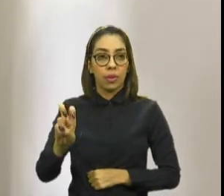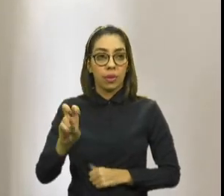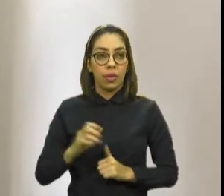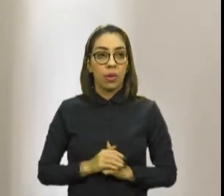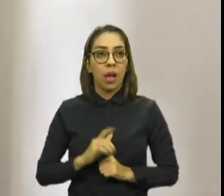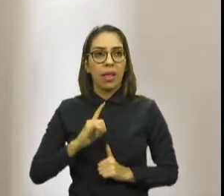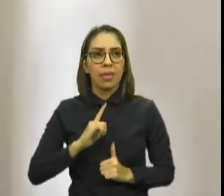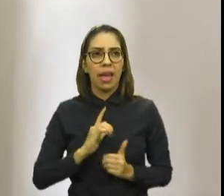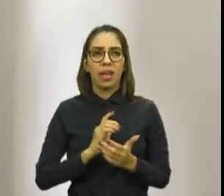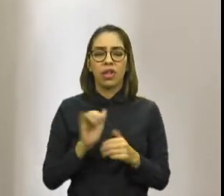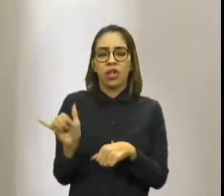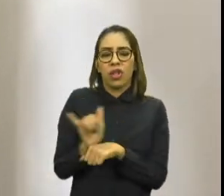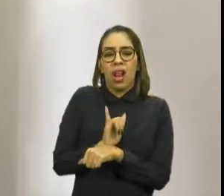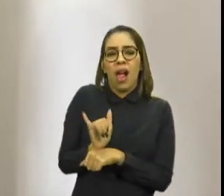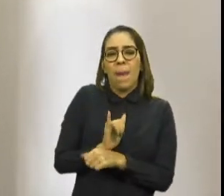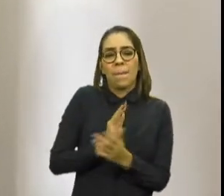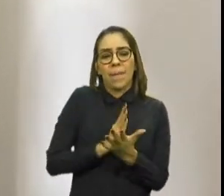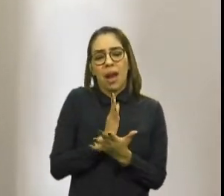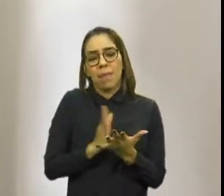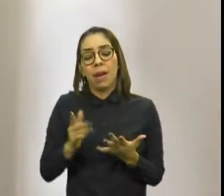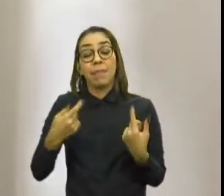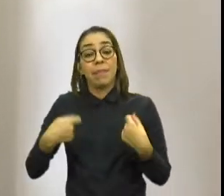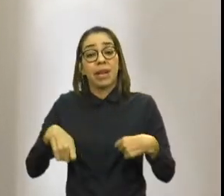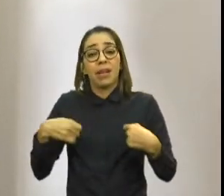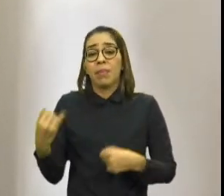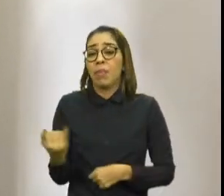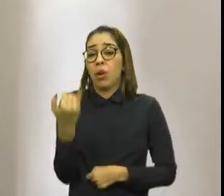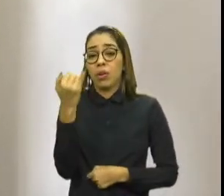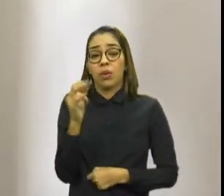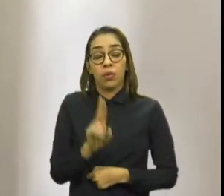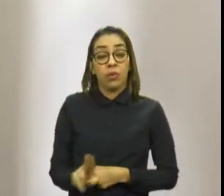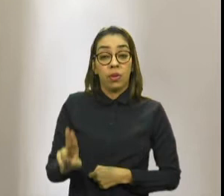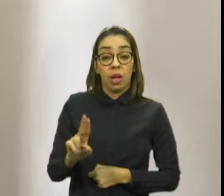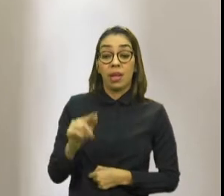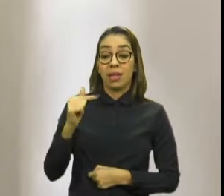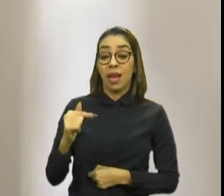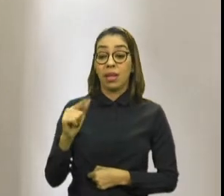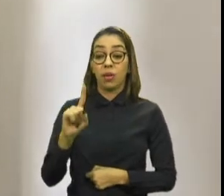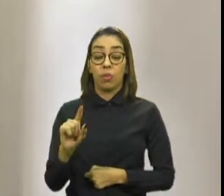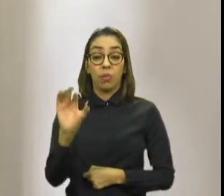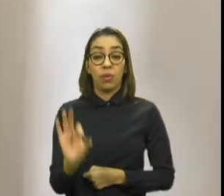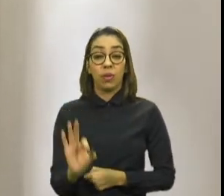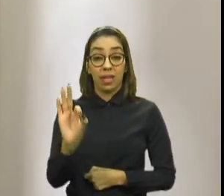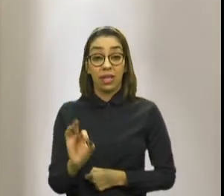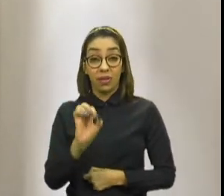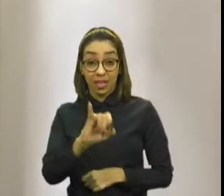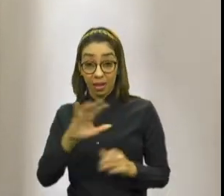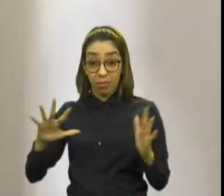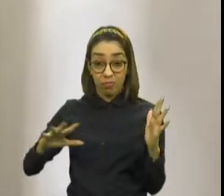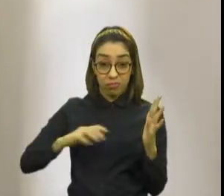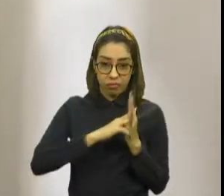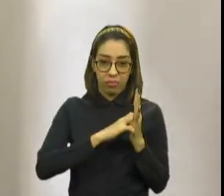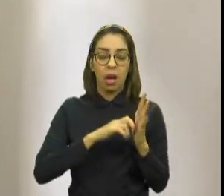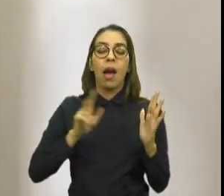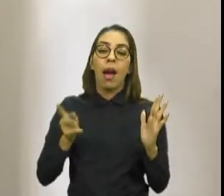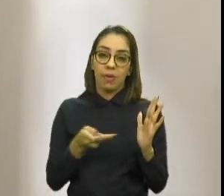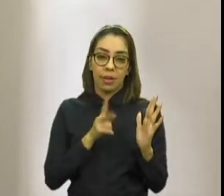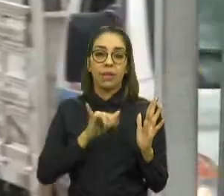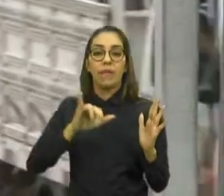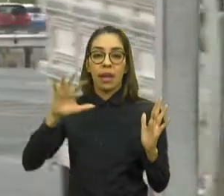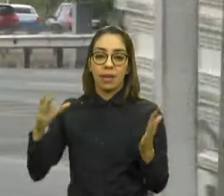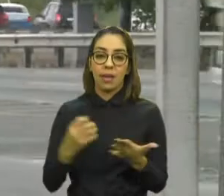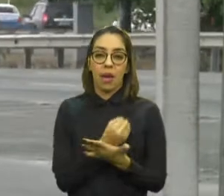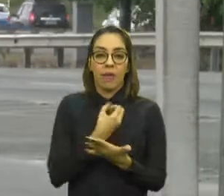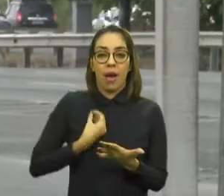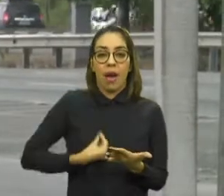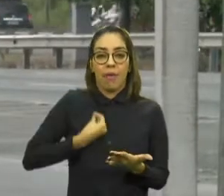eles são imprescindíveis e em mais de 71% das ocorrências de trânsito, eles comprovadamente salvam a vida das crianças.